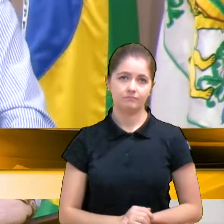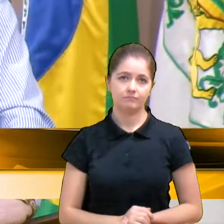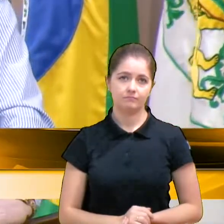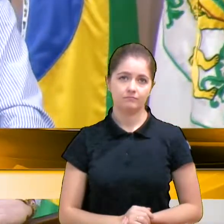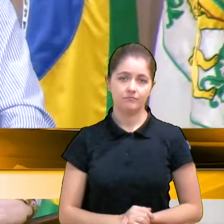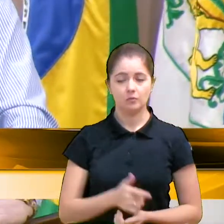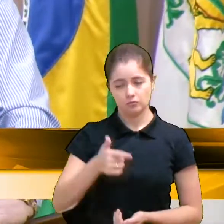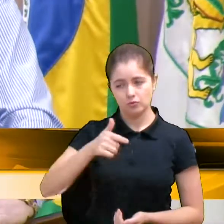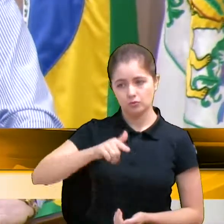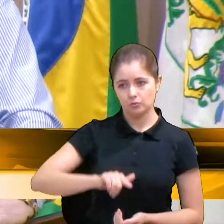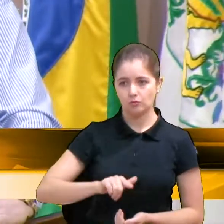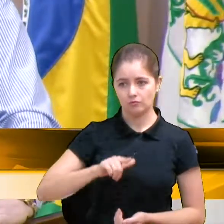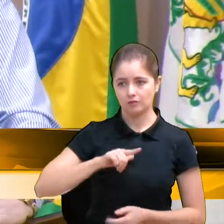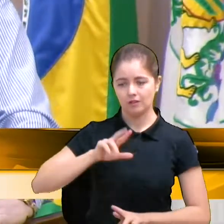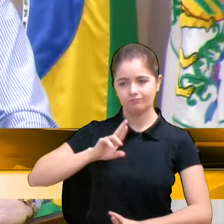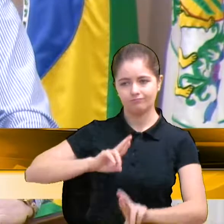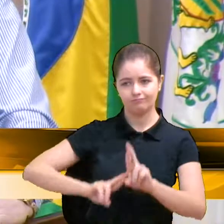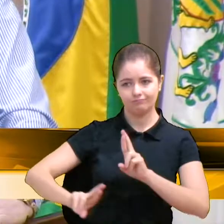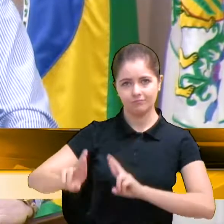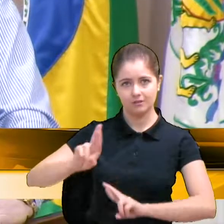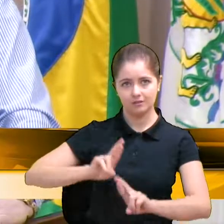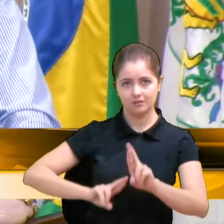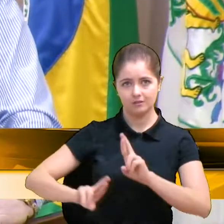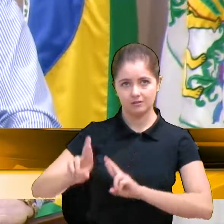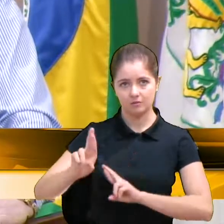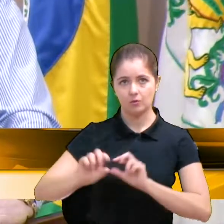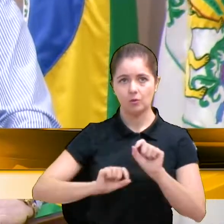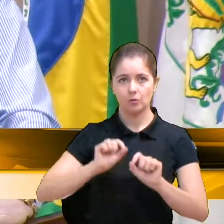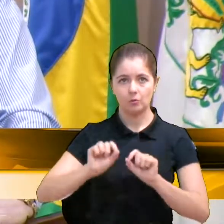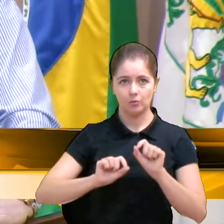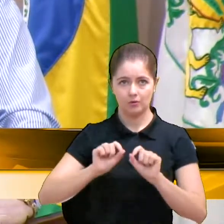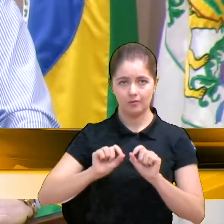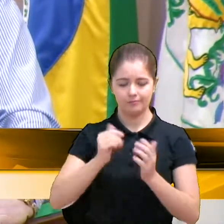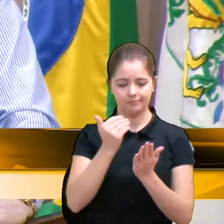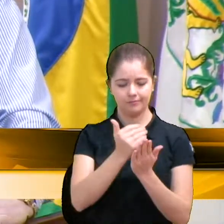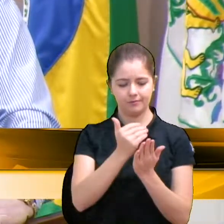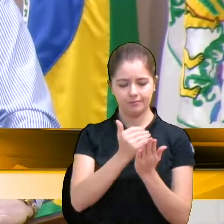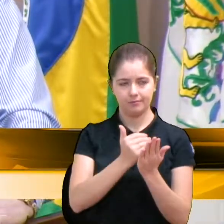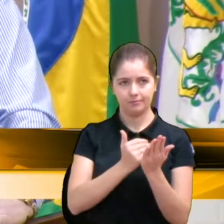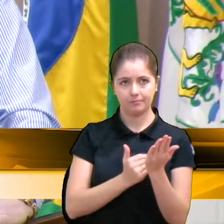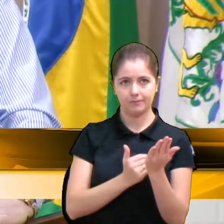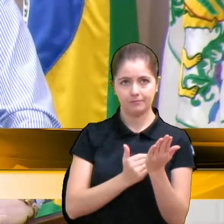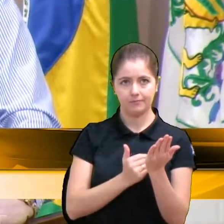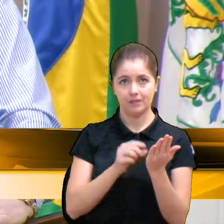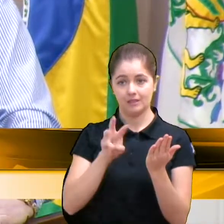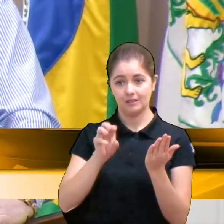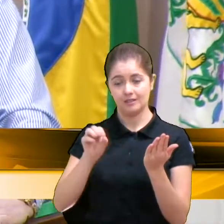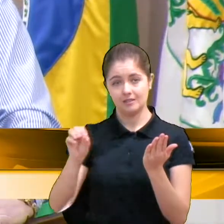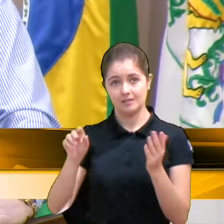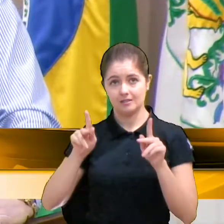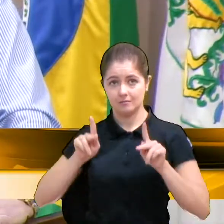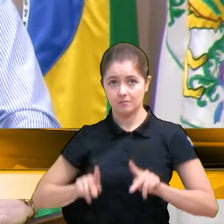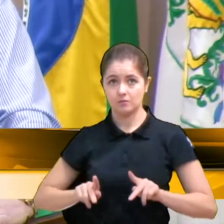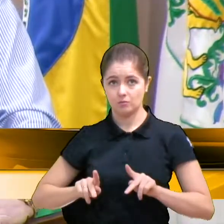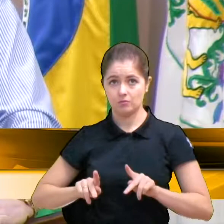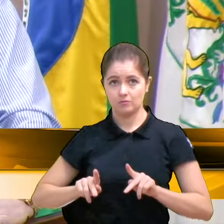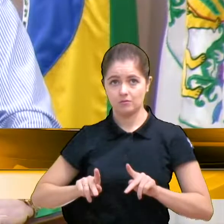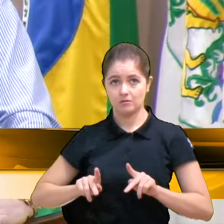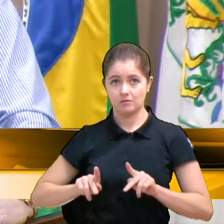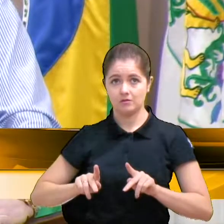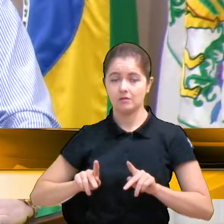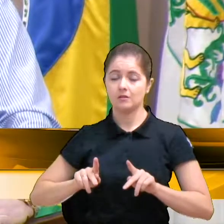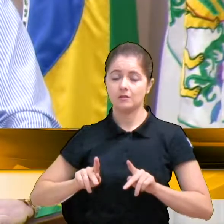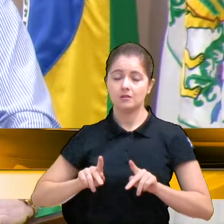reafirmando, nós temos essa relação dos 300 maiores devedores, pessoa física, e dos 300 maiores,